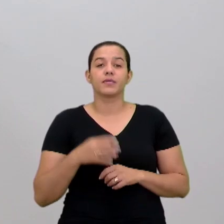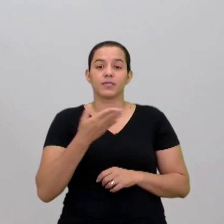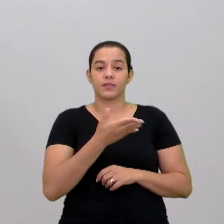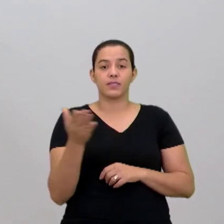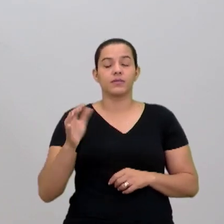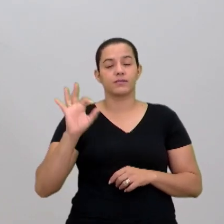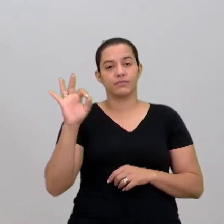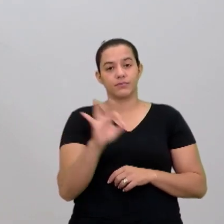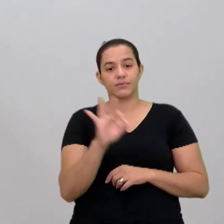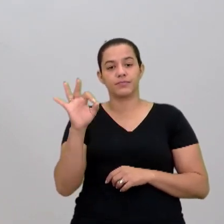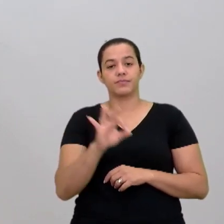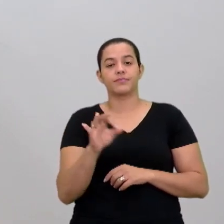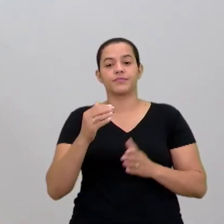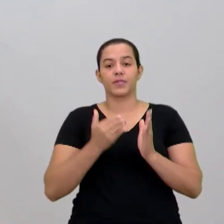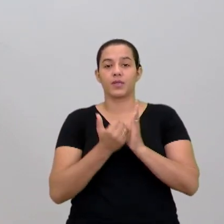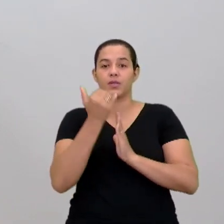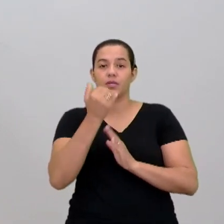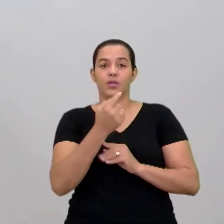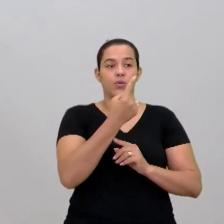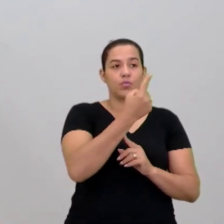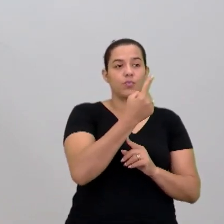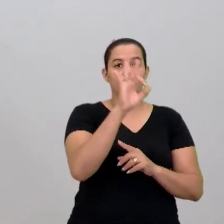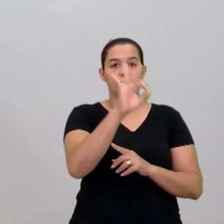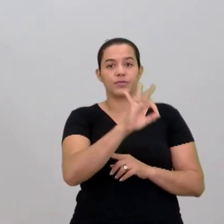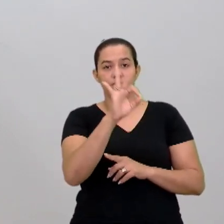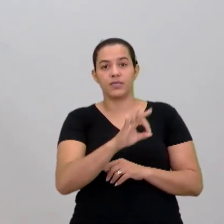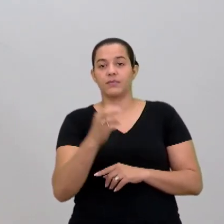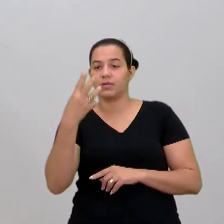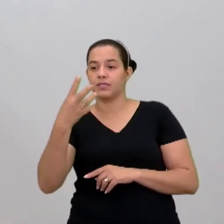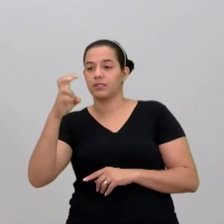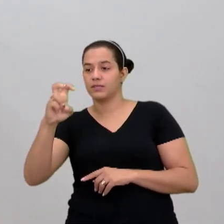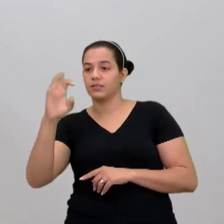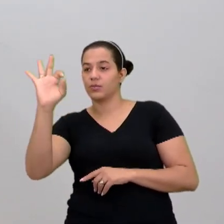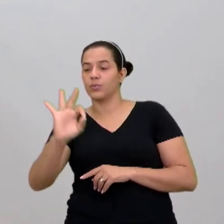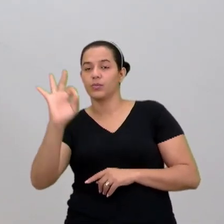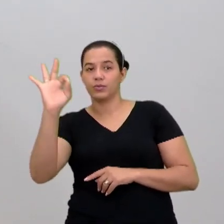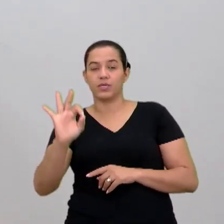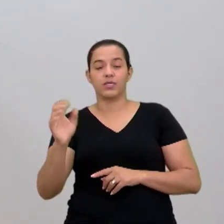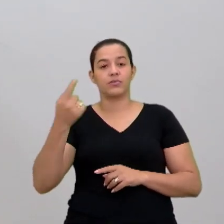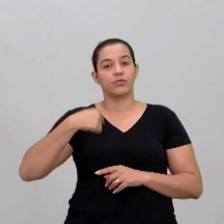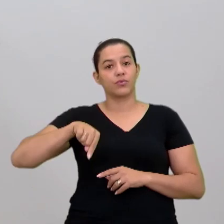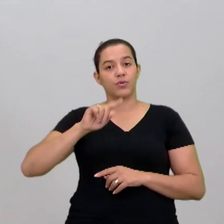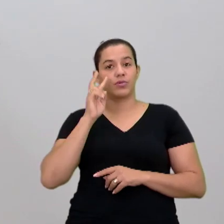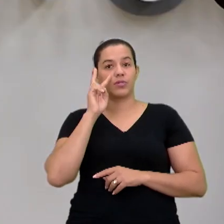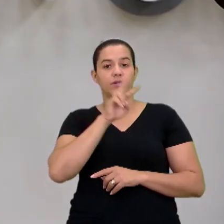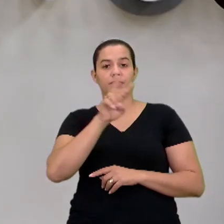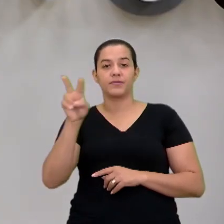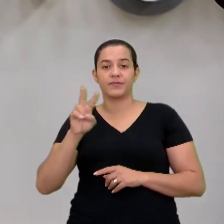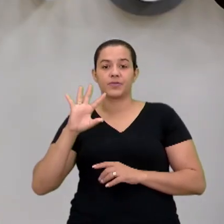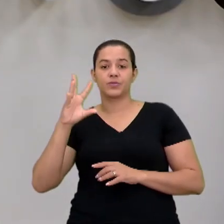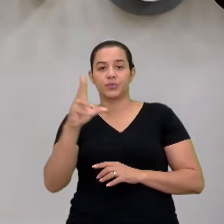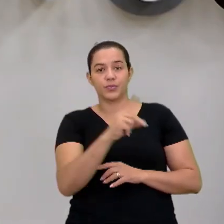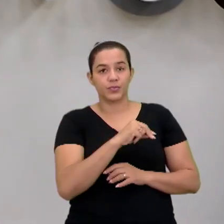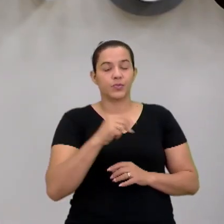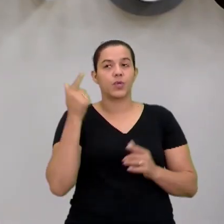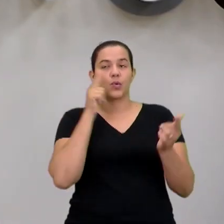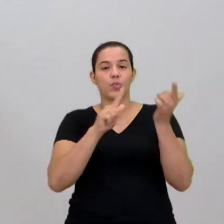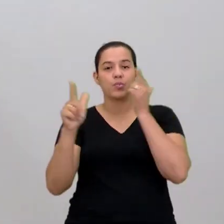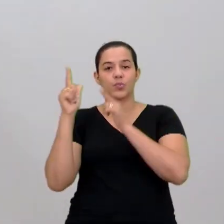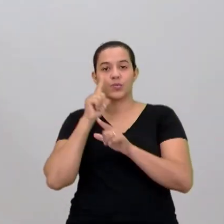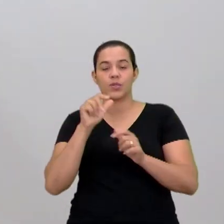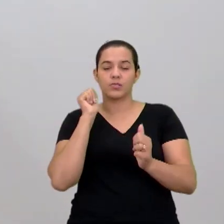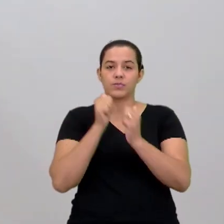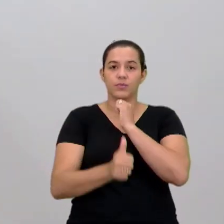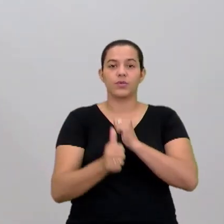que é considerável, né, se partir de 1% para 35%, já reflete no que a gente tem visto, de como os esportes femininos têm alcançado mais